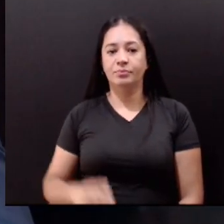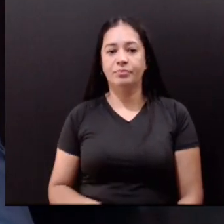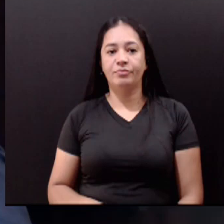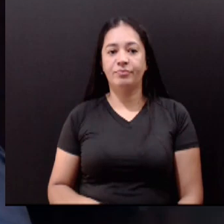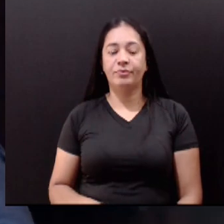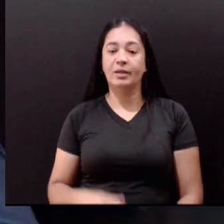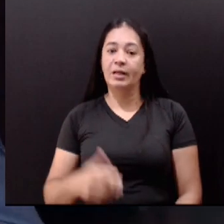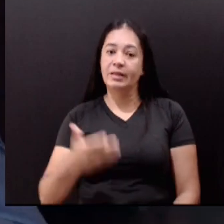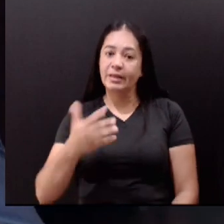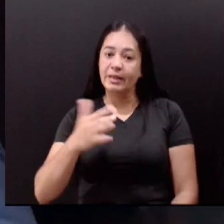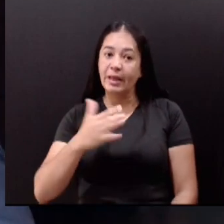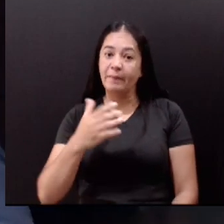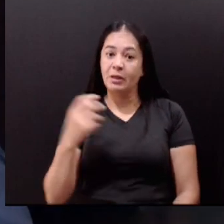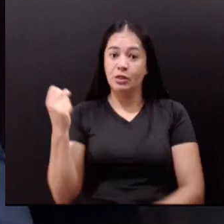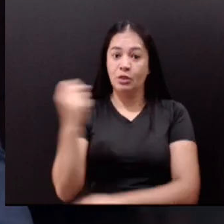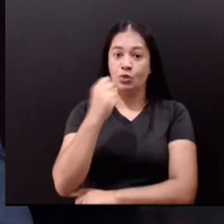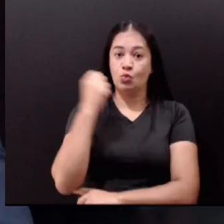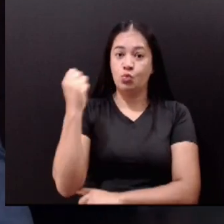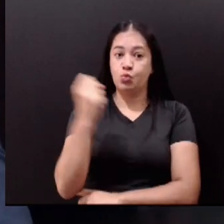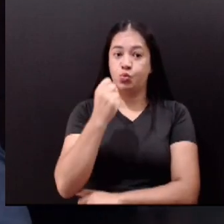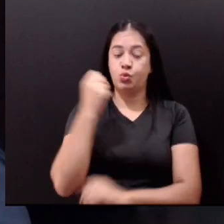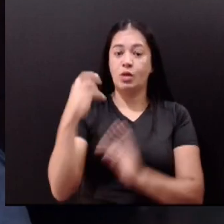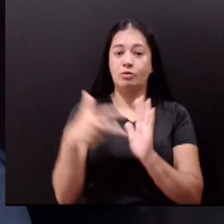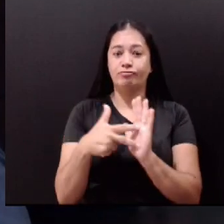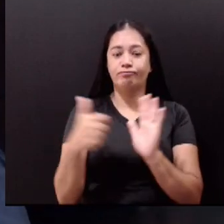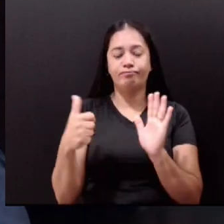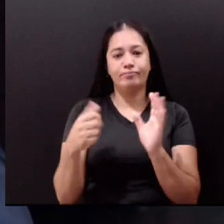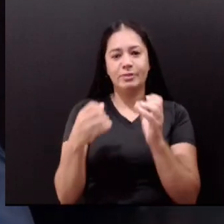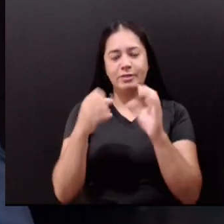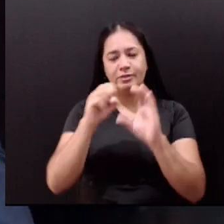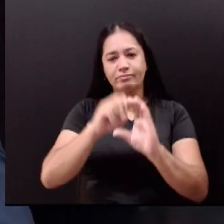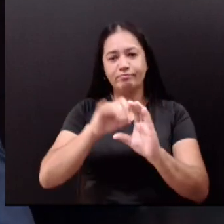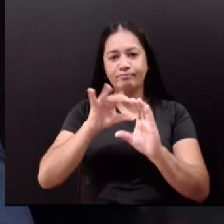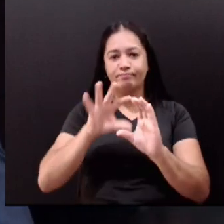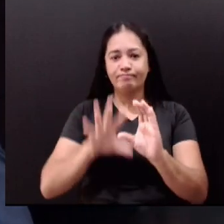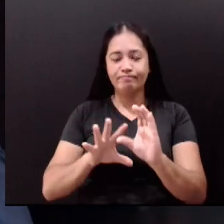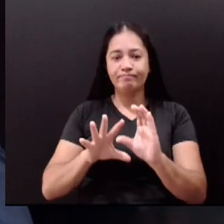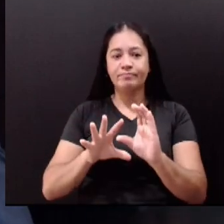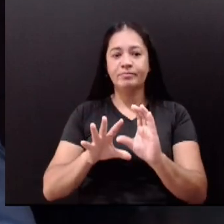e das peculiaridades desse ato, são